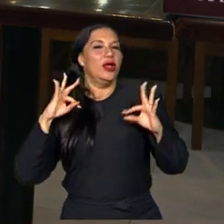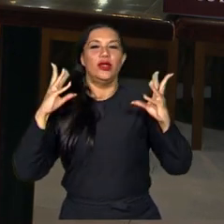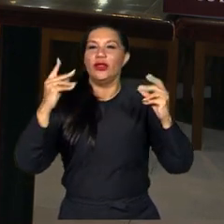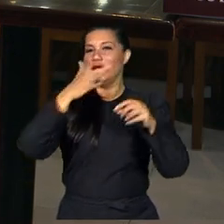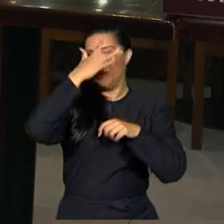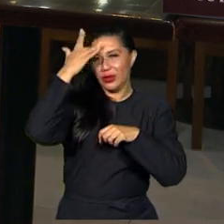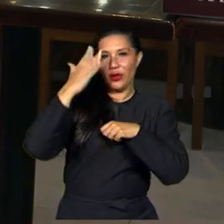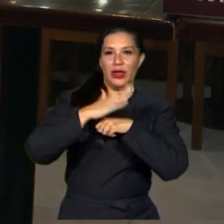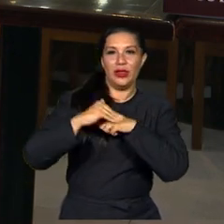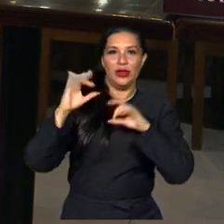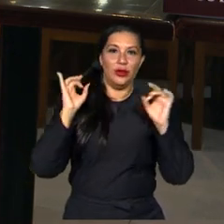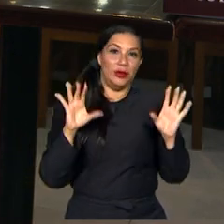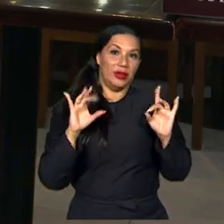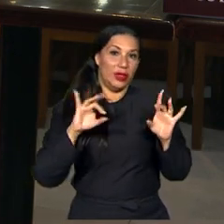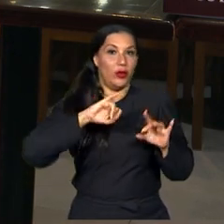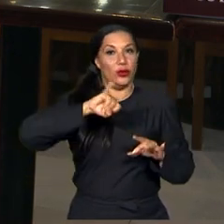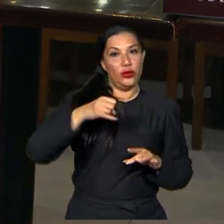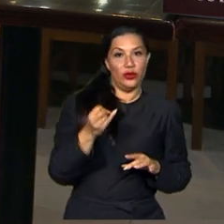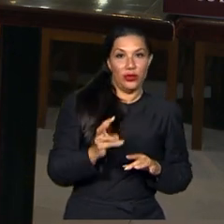pelo Juventus, né?